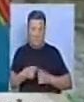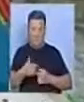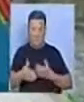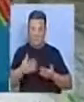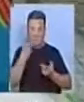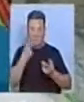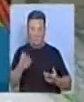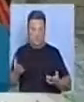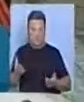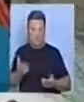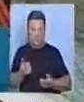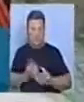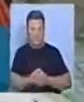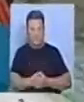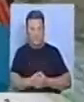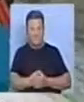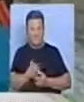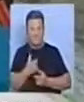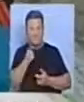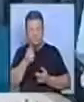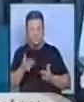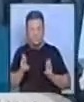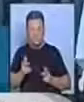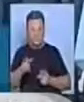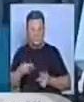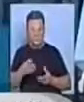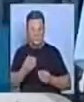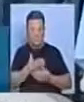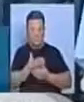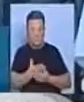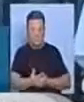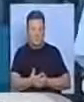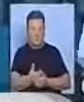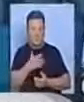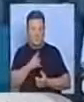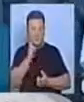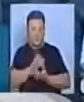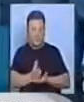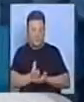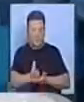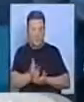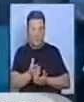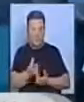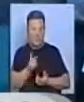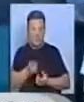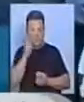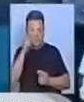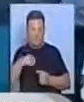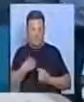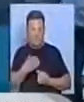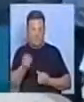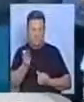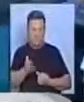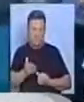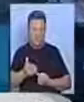está à vista e disponíveis aqui, com muita vontade, de continuar este desafio por muitos